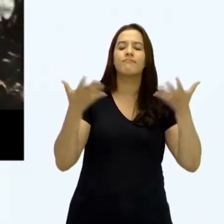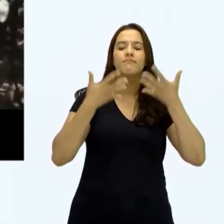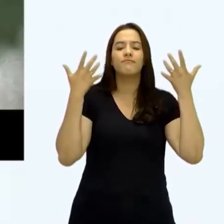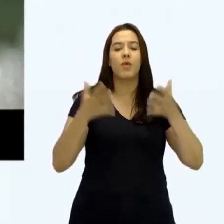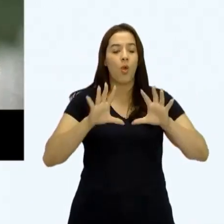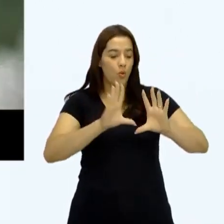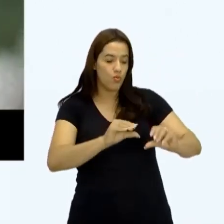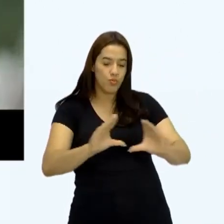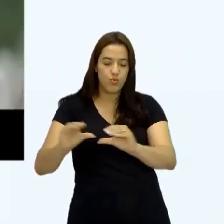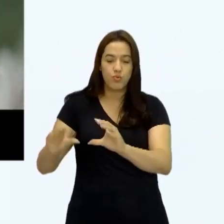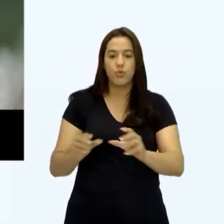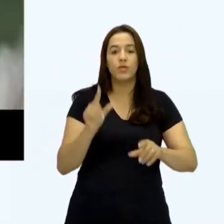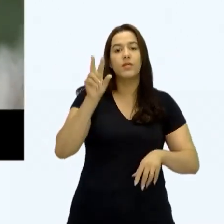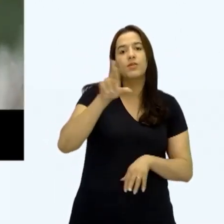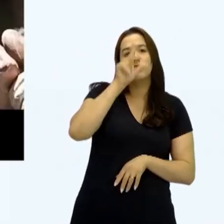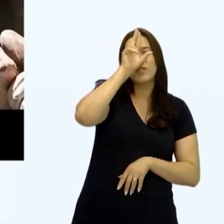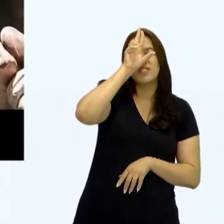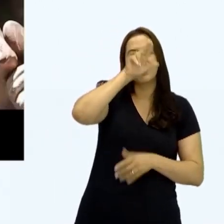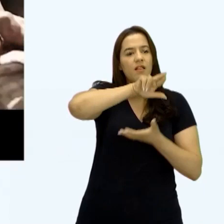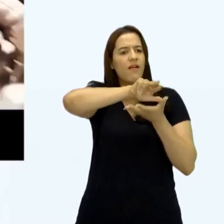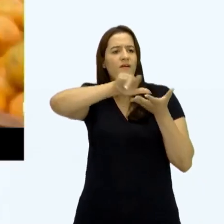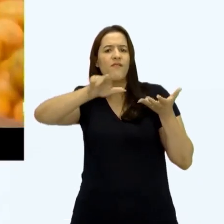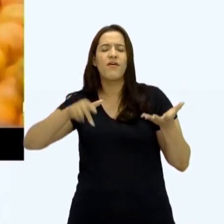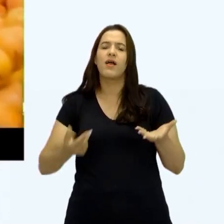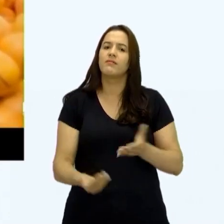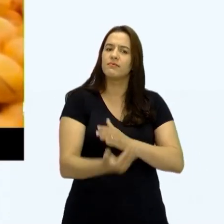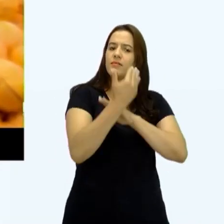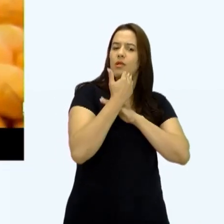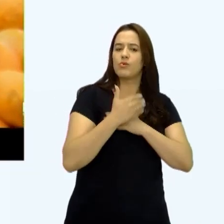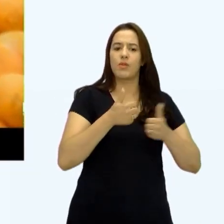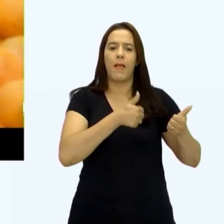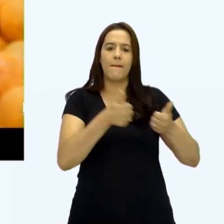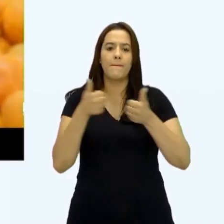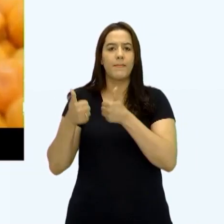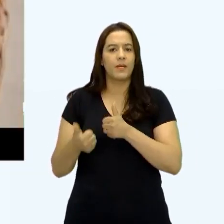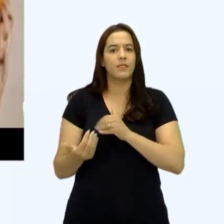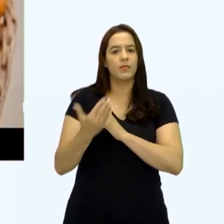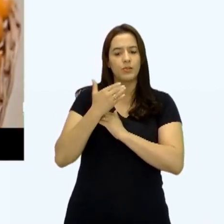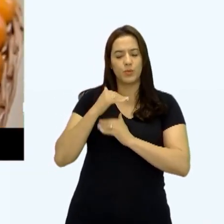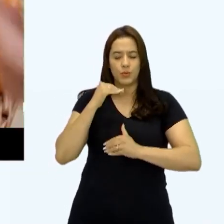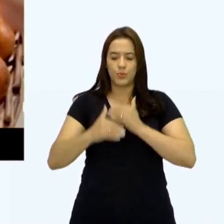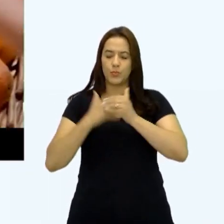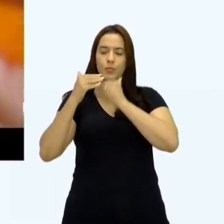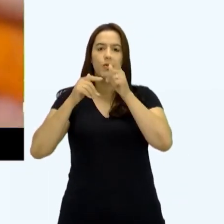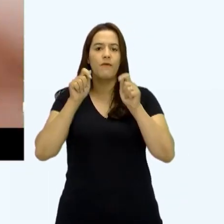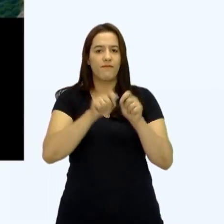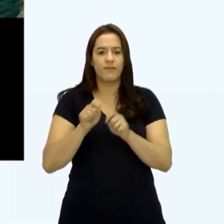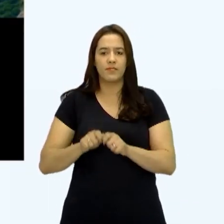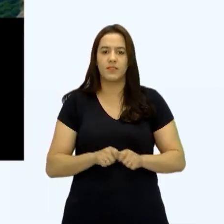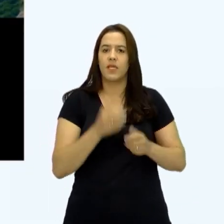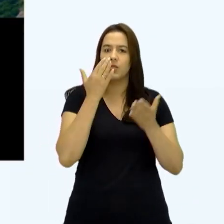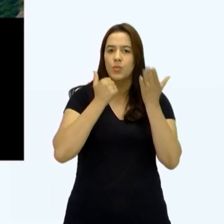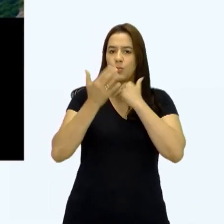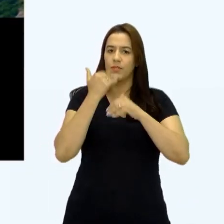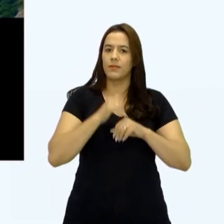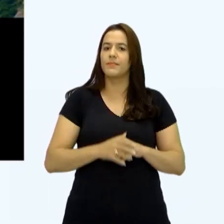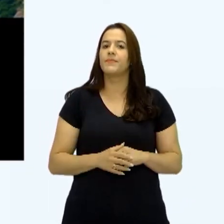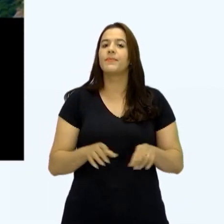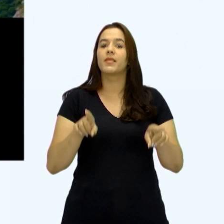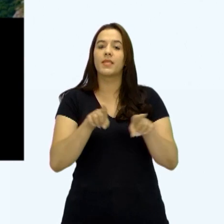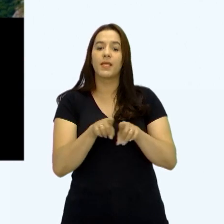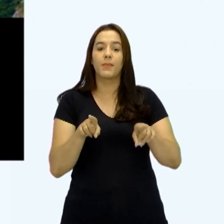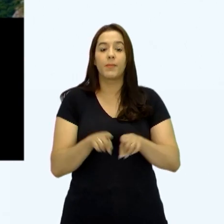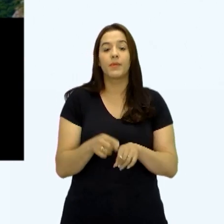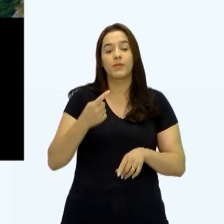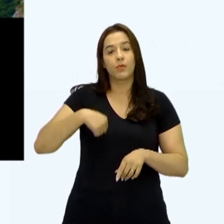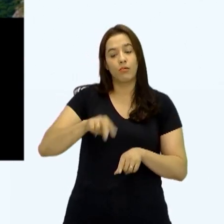solos férteis e os insetos que polinizam as plantas dos cultivos e contribuem na produção de alimentos. Assim, as unidades